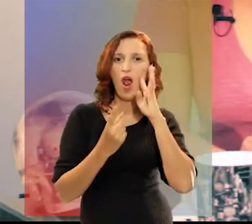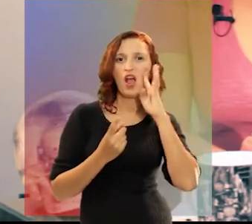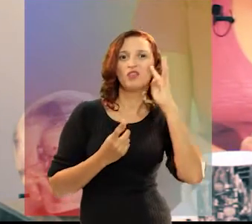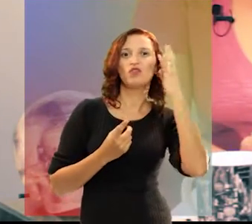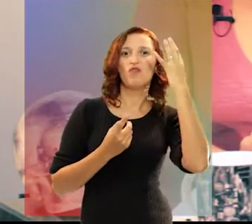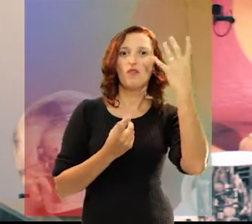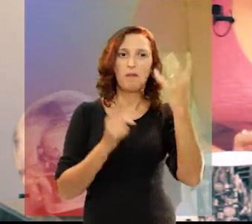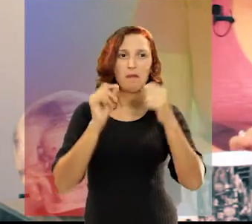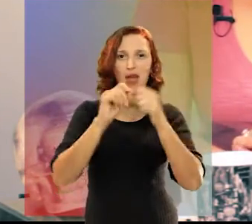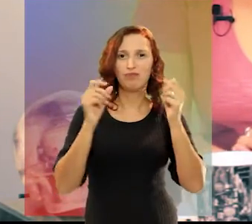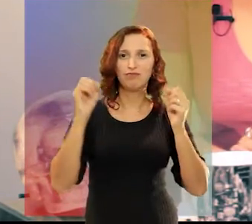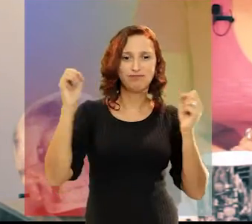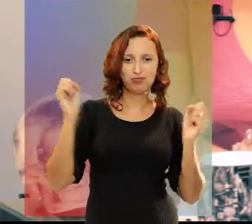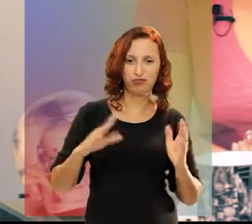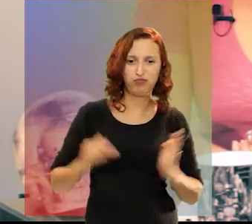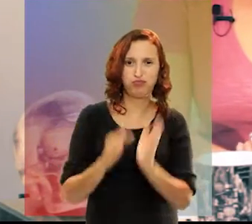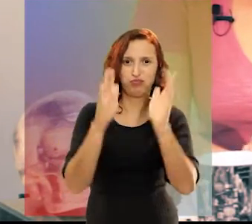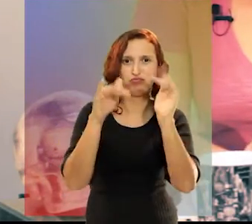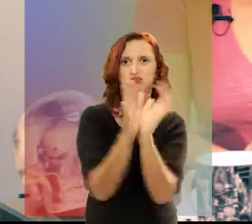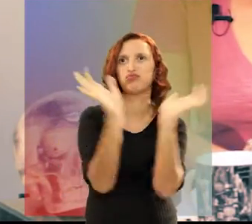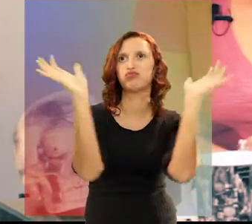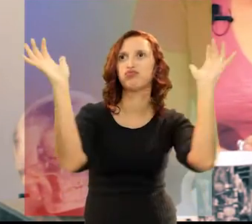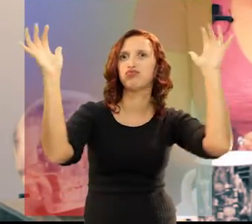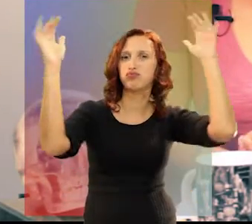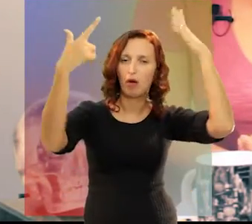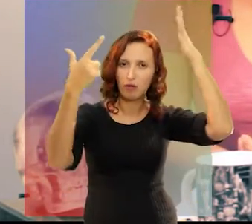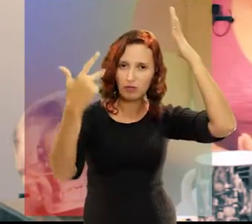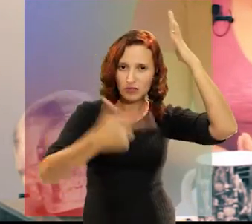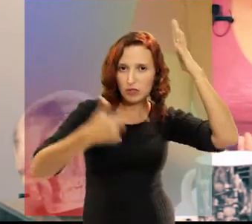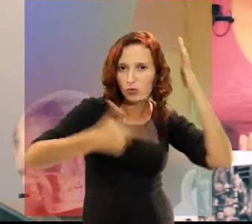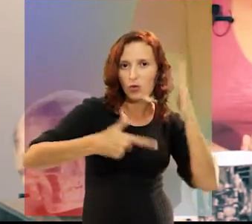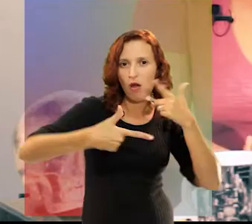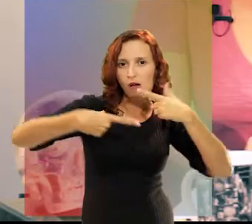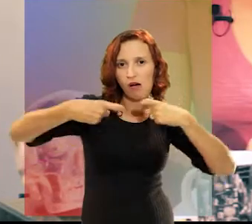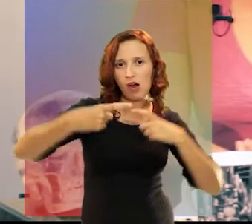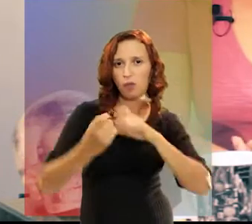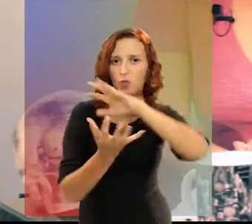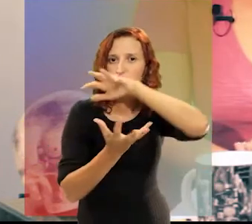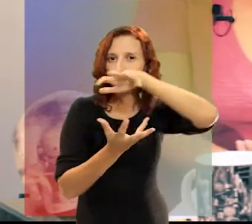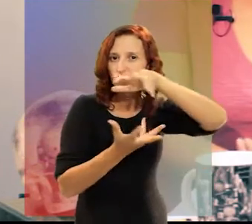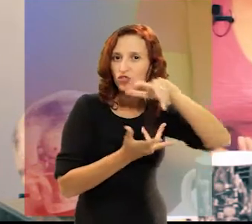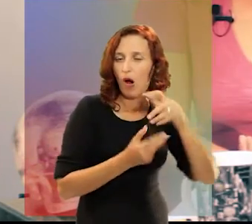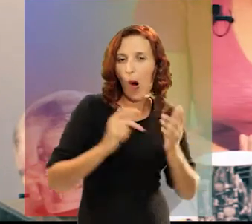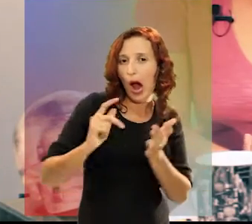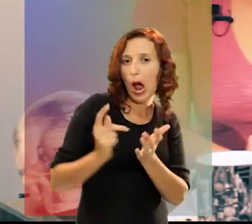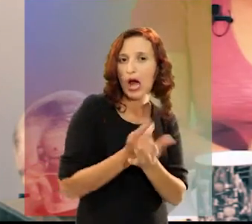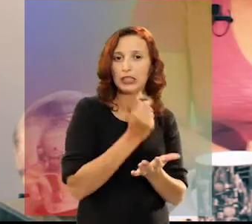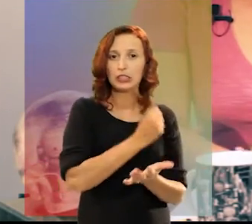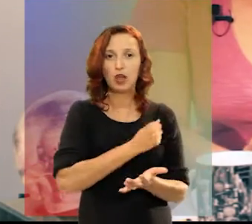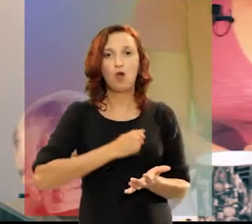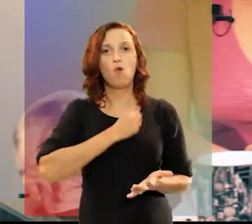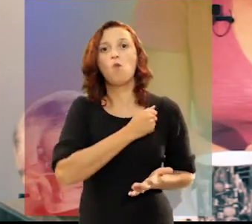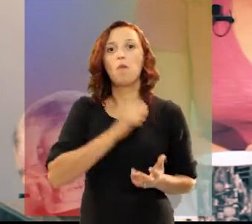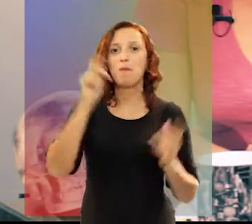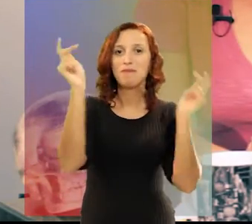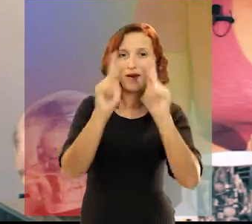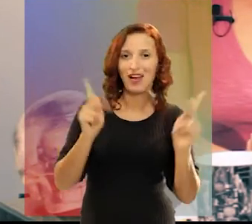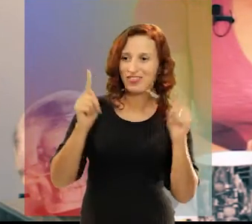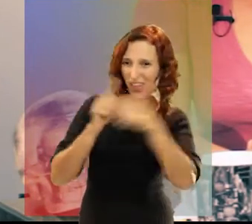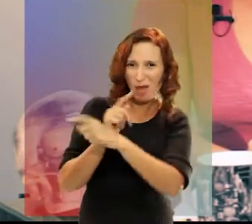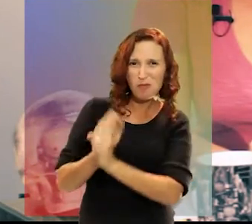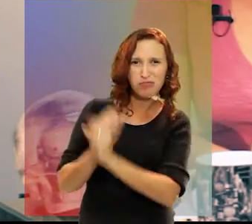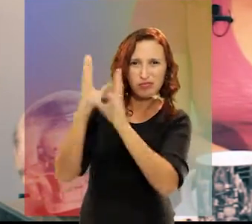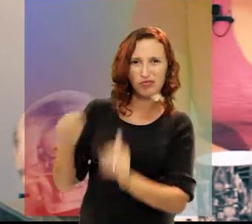criando uma mega estrutura de bomba. Falam que a Segunda Guerra Mundial é uma guerra tão violenta que a ação de paz da Segunda Guerra é a bomba